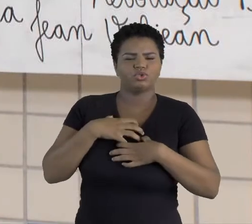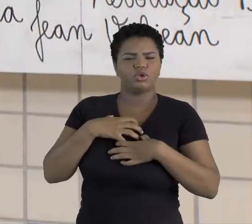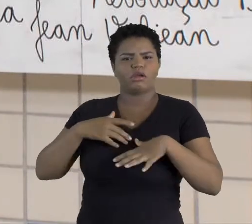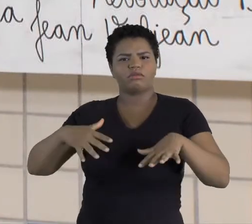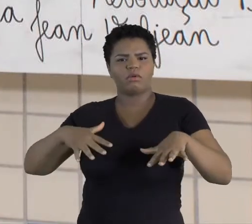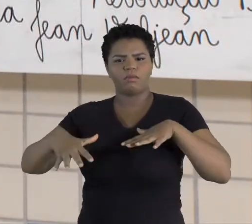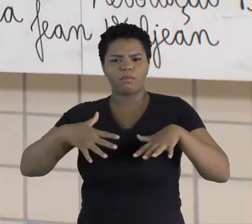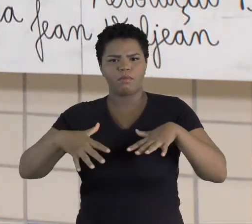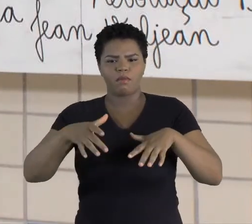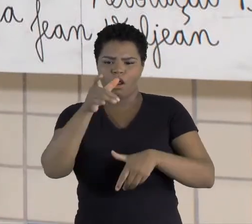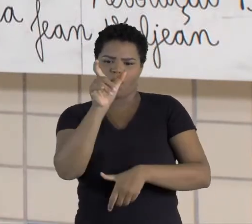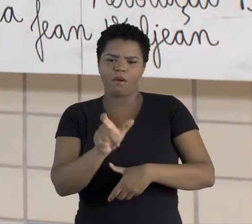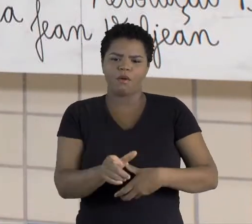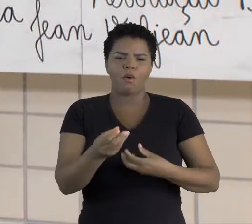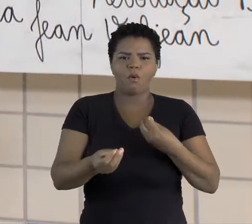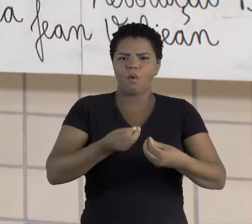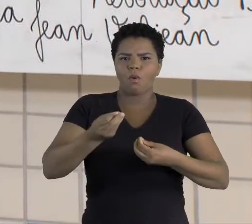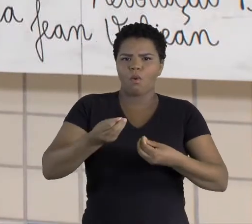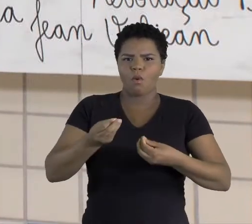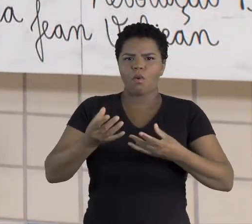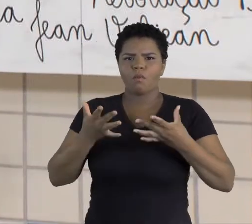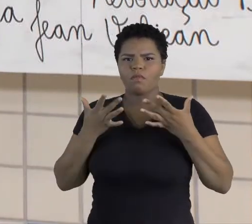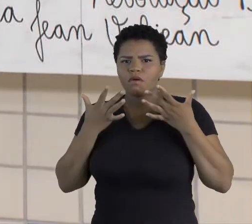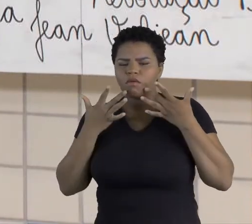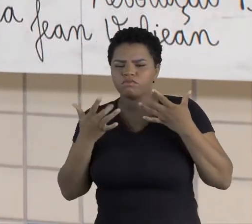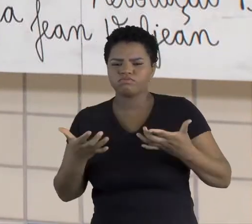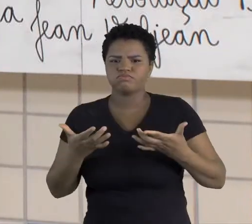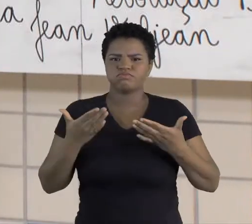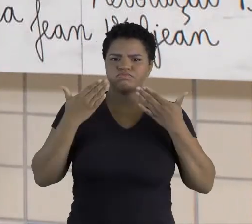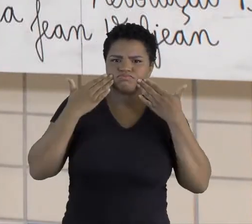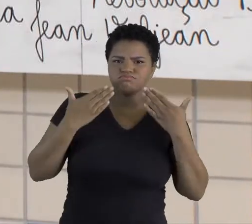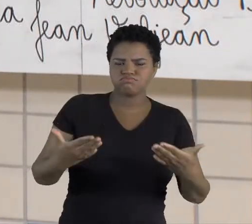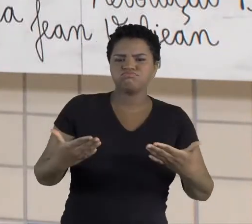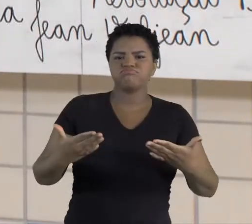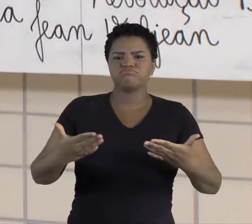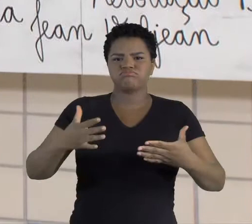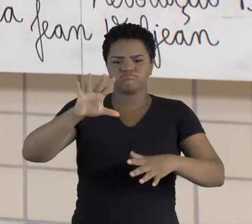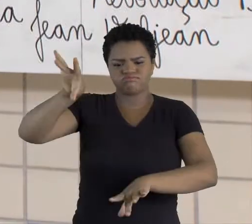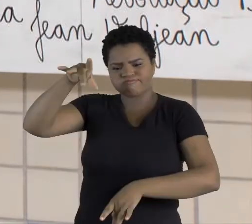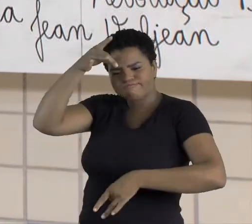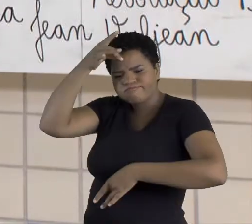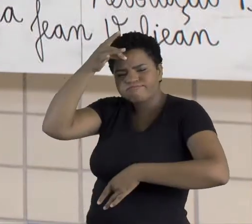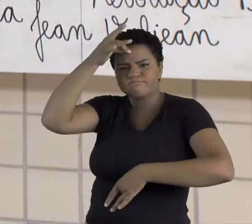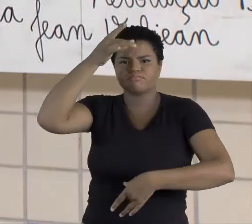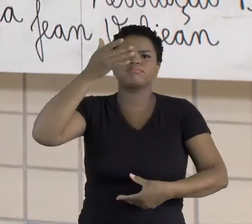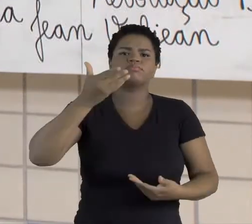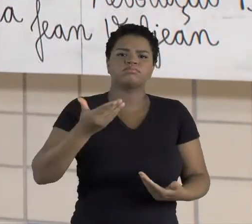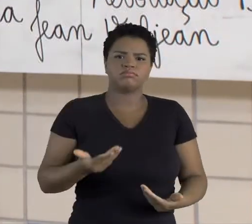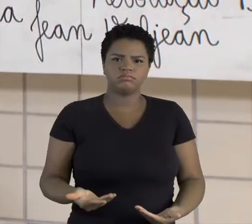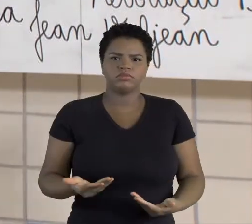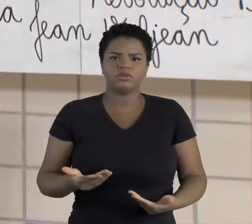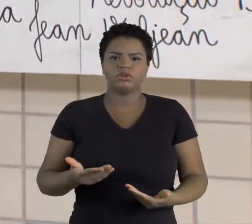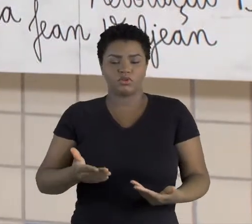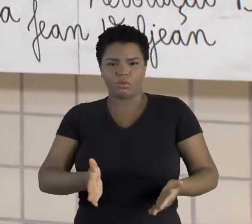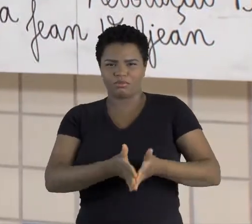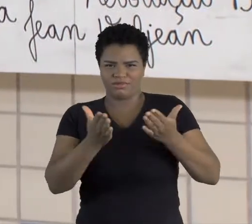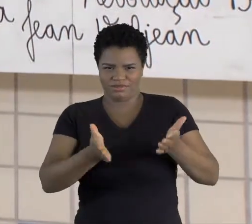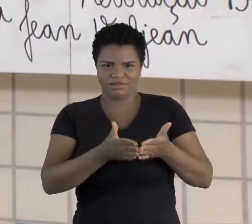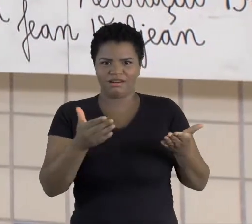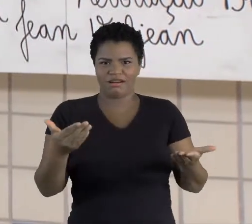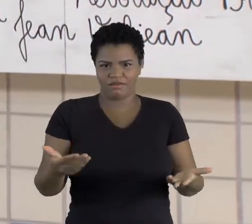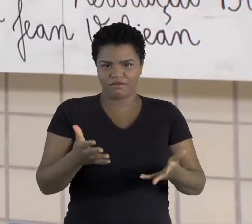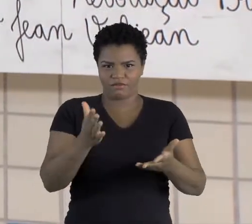enquanto personagem, como ele encena, né, como ele incorpora esse protagonista dos Miseráveis. Vale a pena